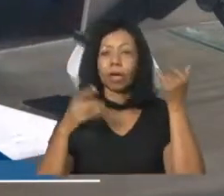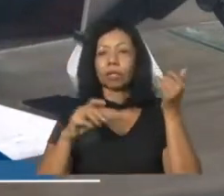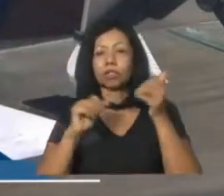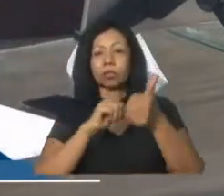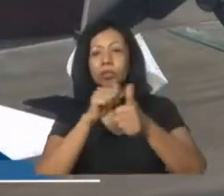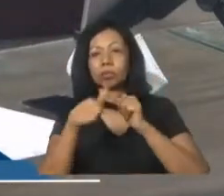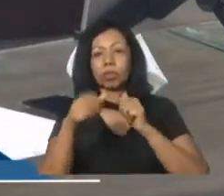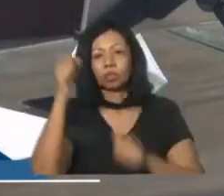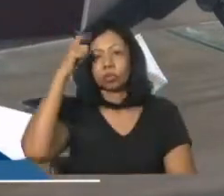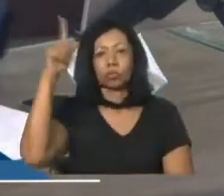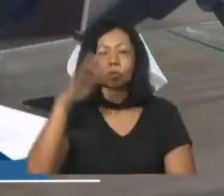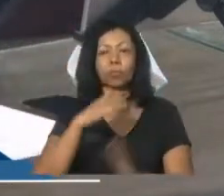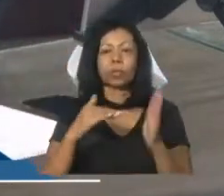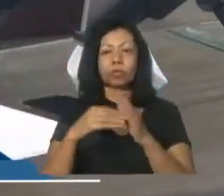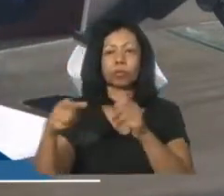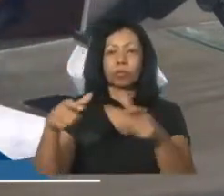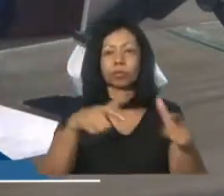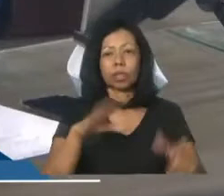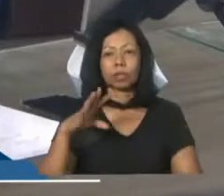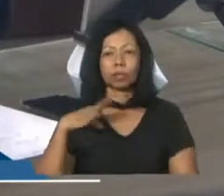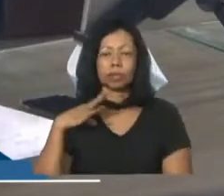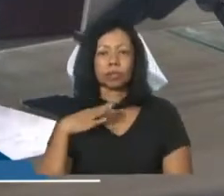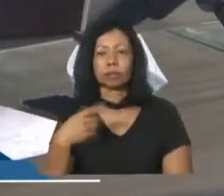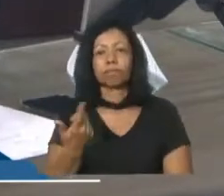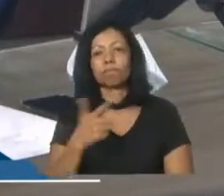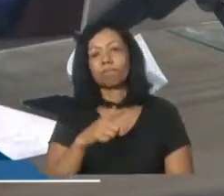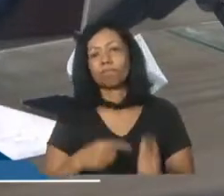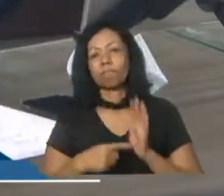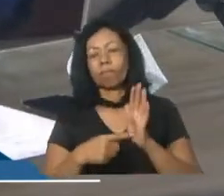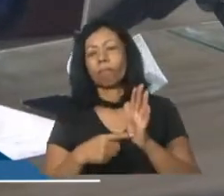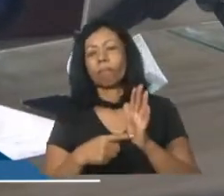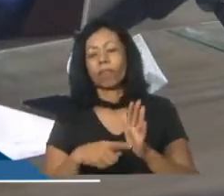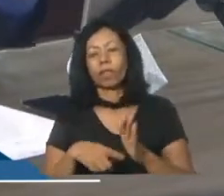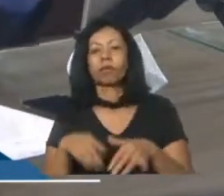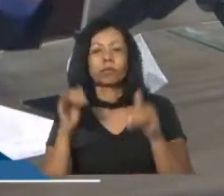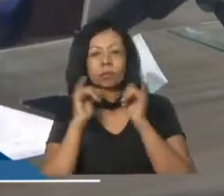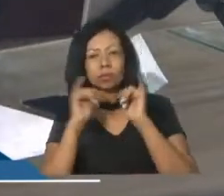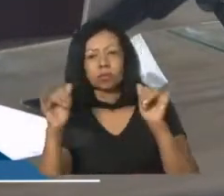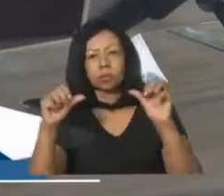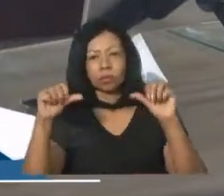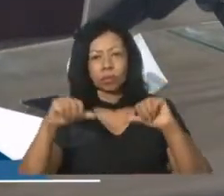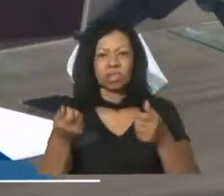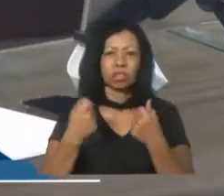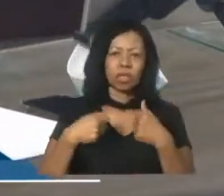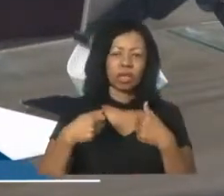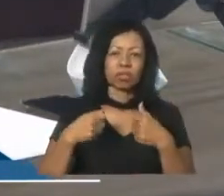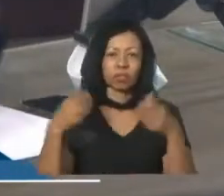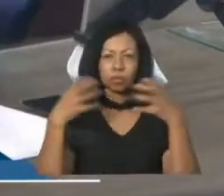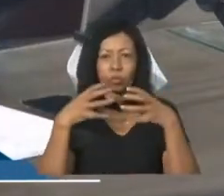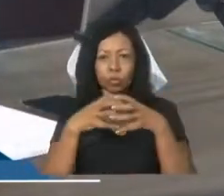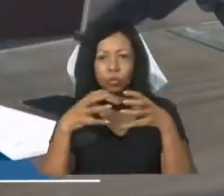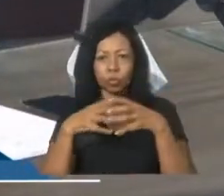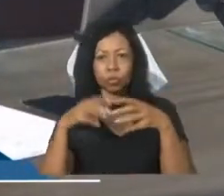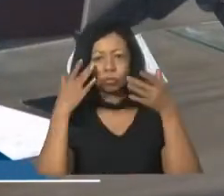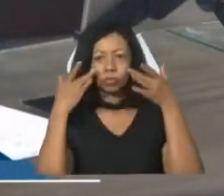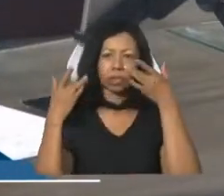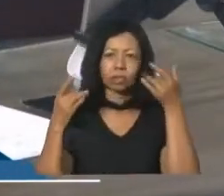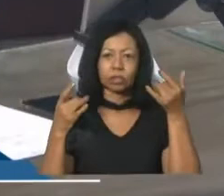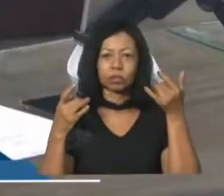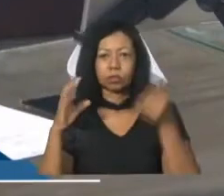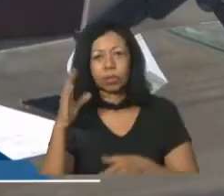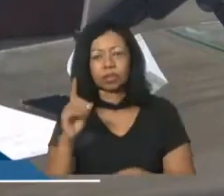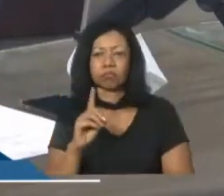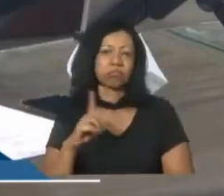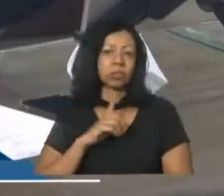todos os cantos da cidade. Está aí, demonstrando, né? Qual notícia ruim se traz dos grupos artísticos da cidade de Cubatão? Tivemos recentemente,